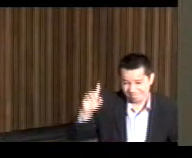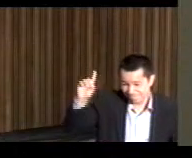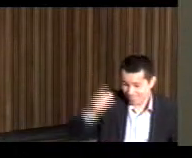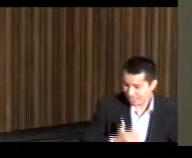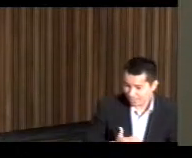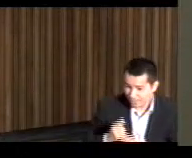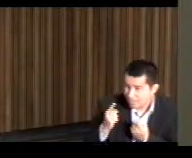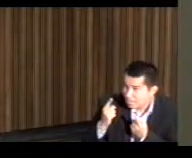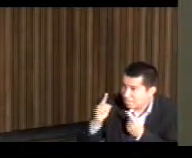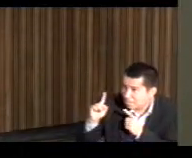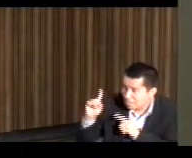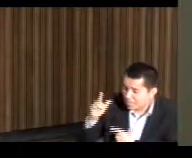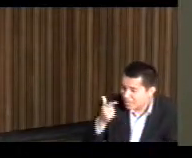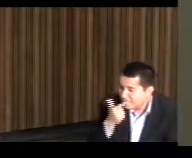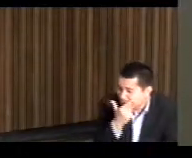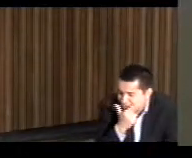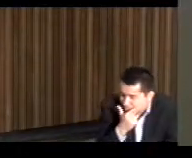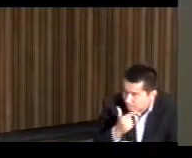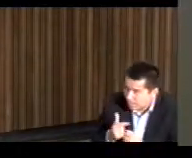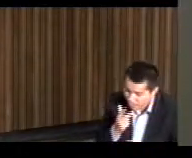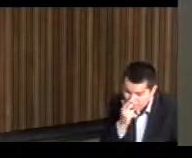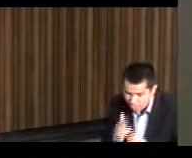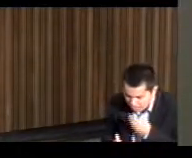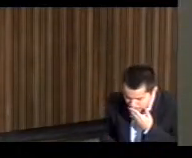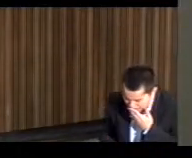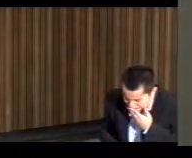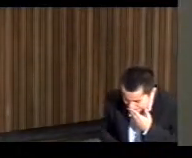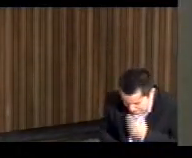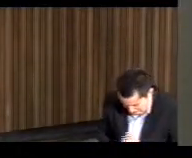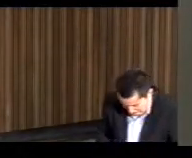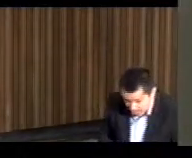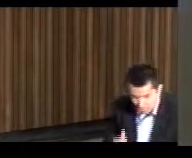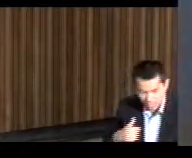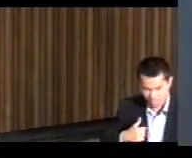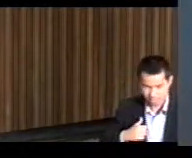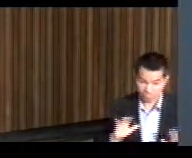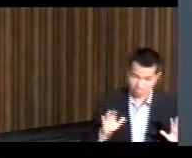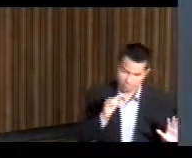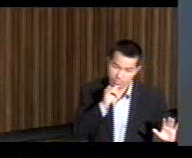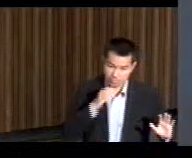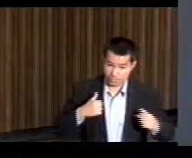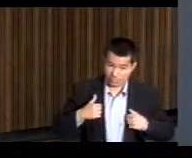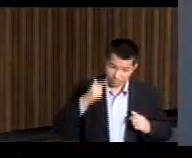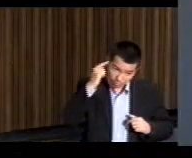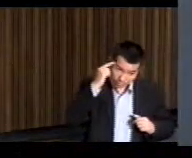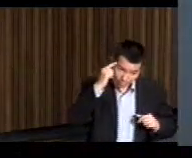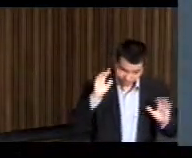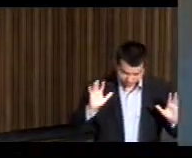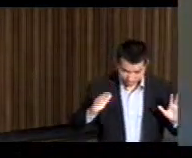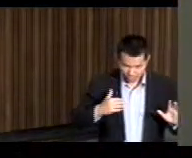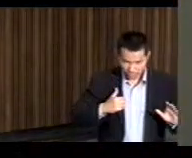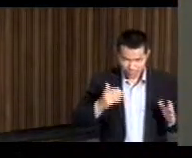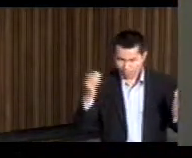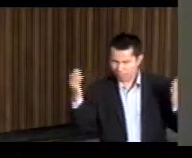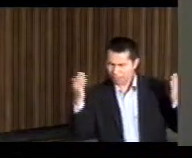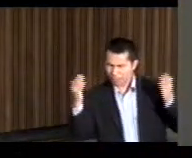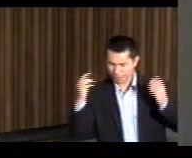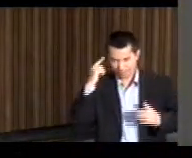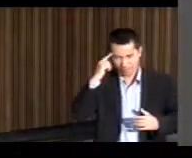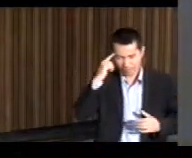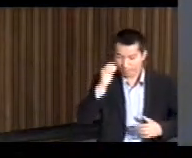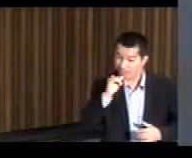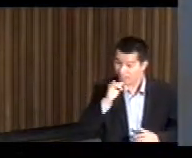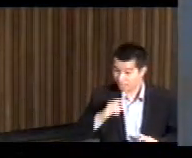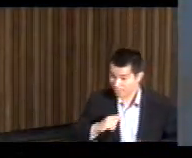risada. Eu acho que ele baixou a cabeça, essa é a minha opinião, não está na Bíblia, né? Porque a Bíblia fala que ele se